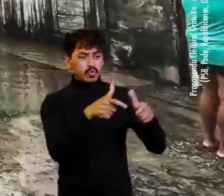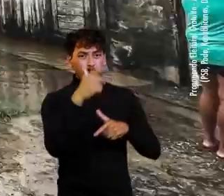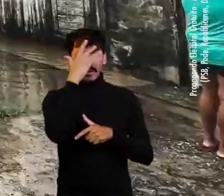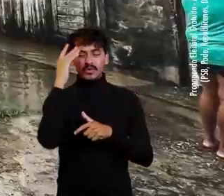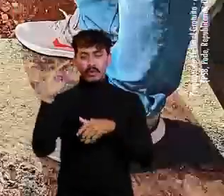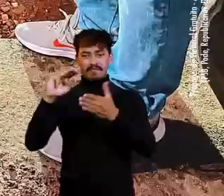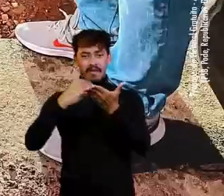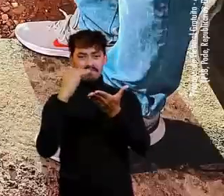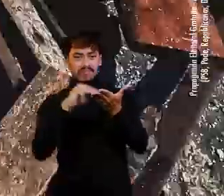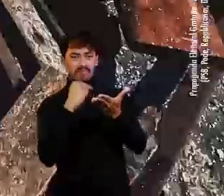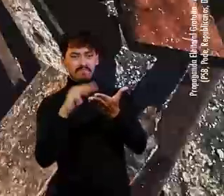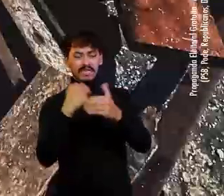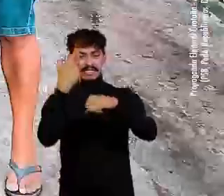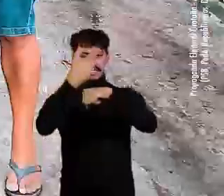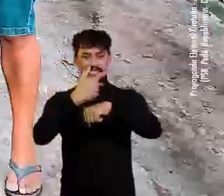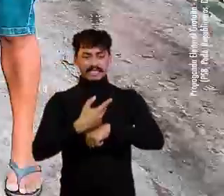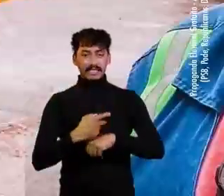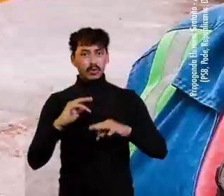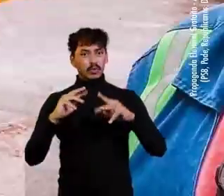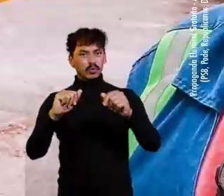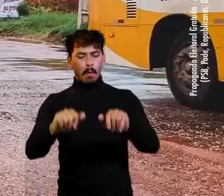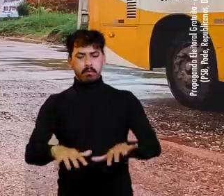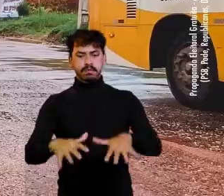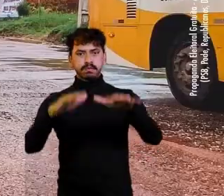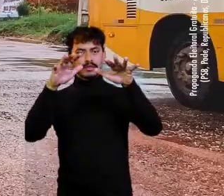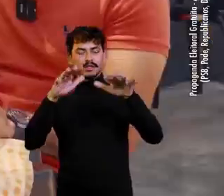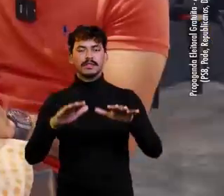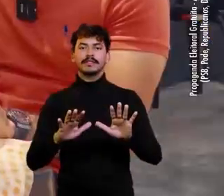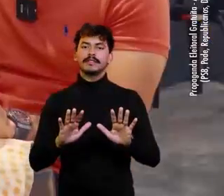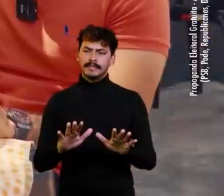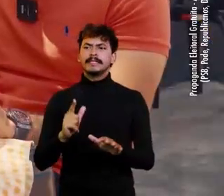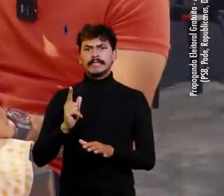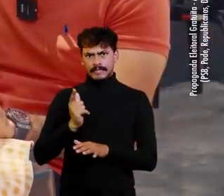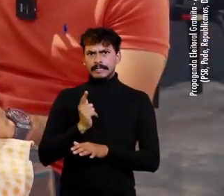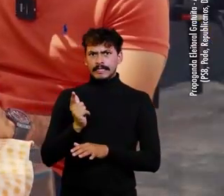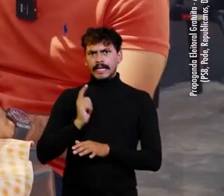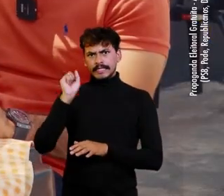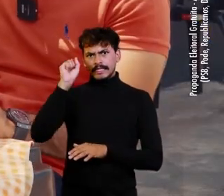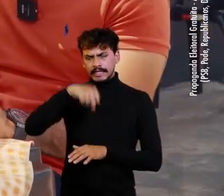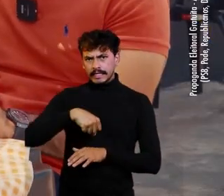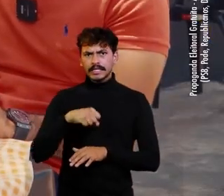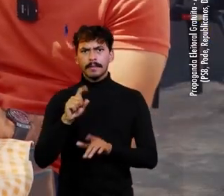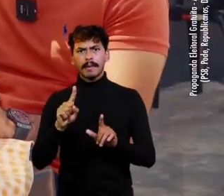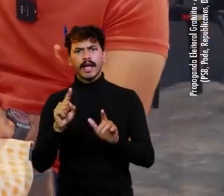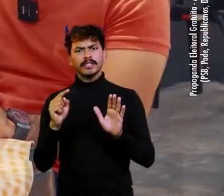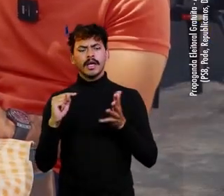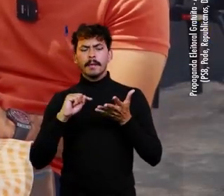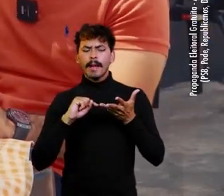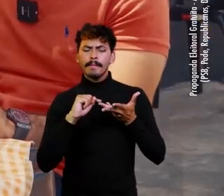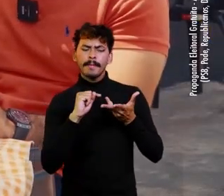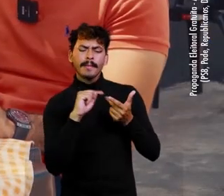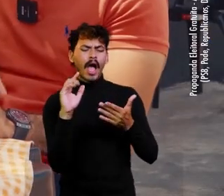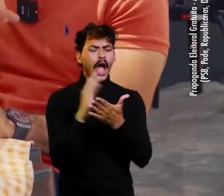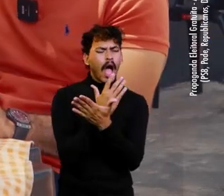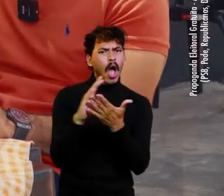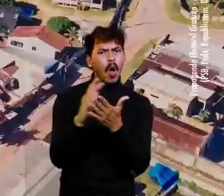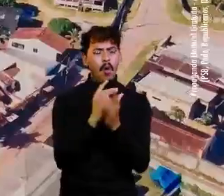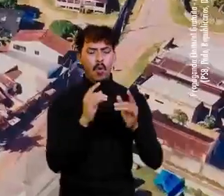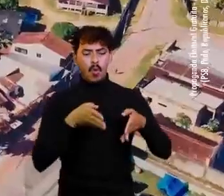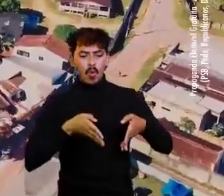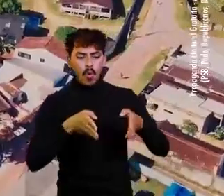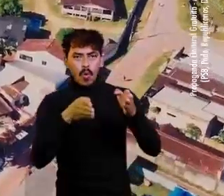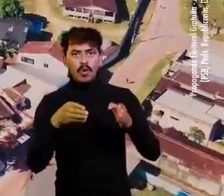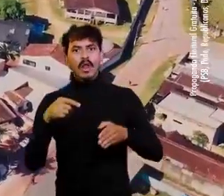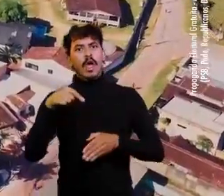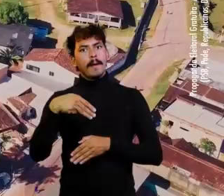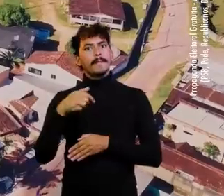Era só eu recebendo vídeo de alagamento. Ainda temos, mas são coisas bem pontuais já. Os canais